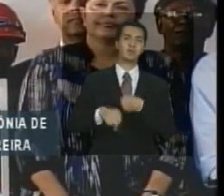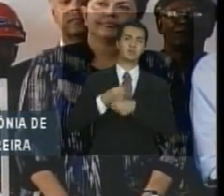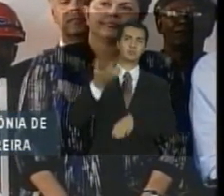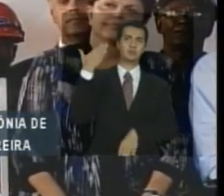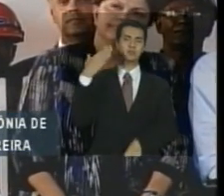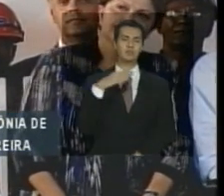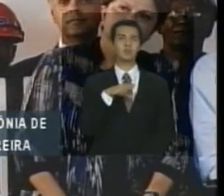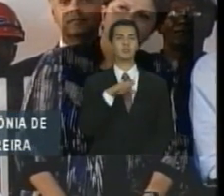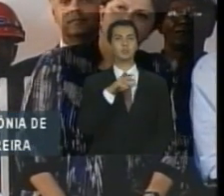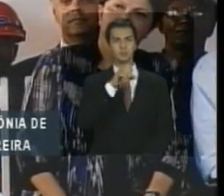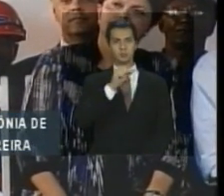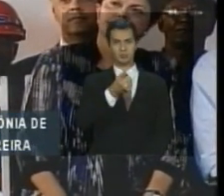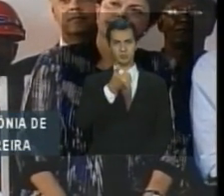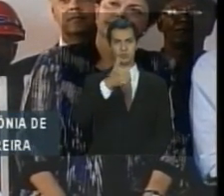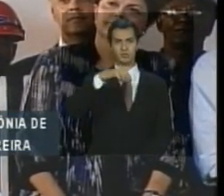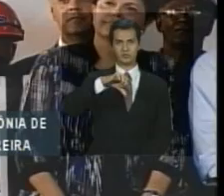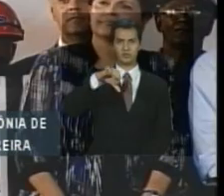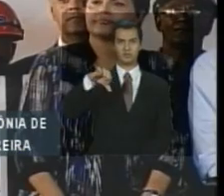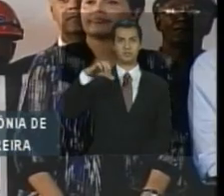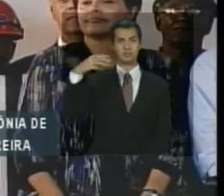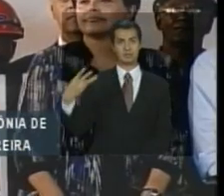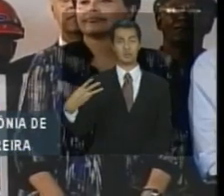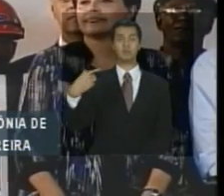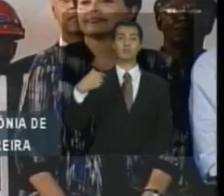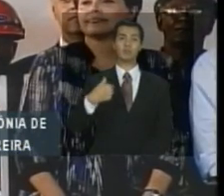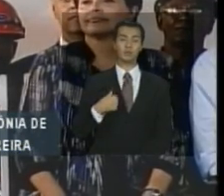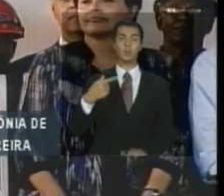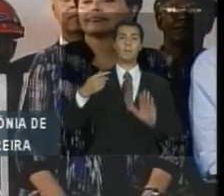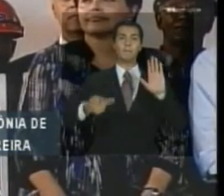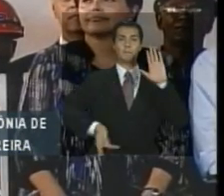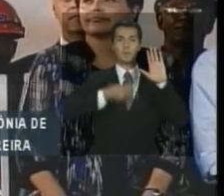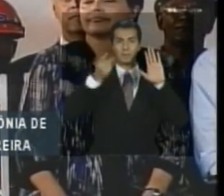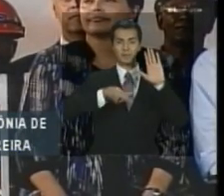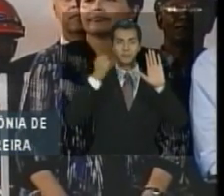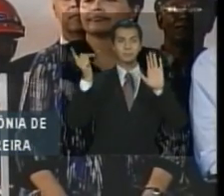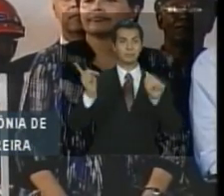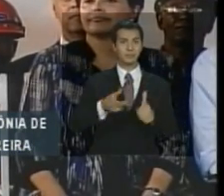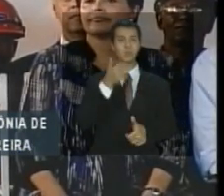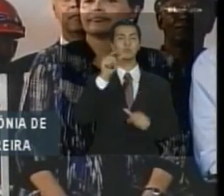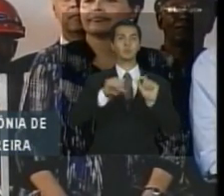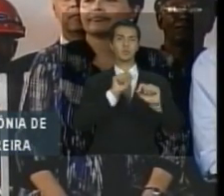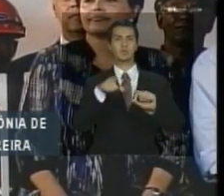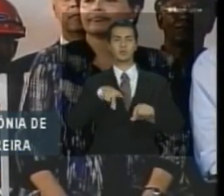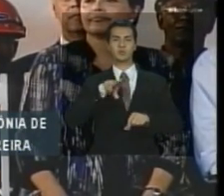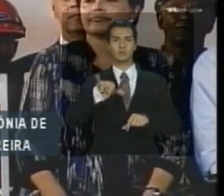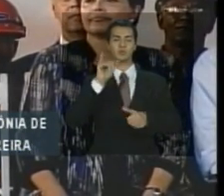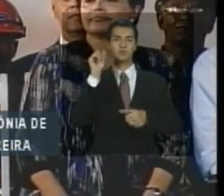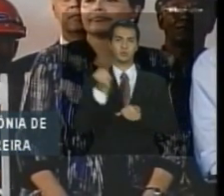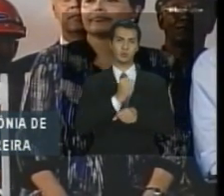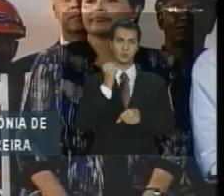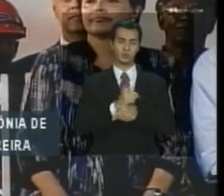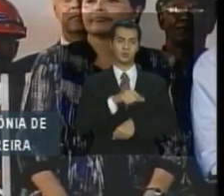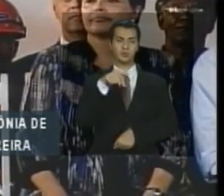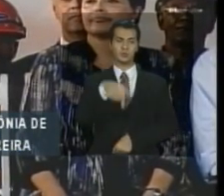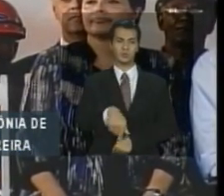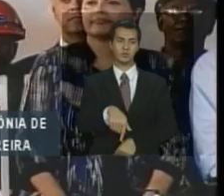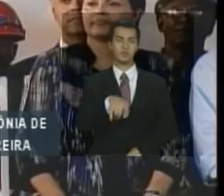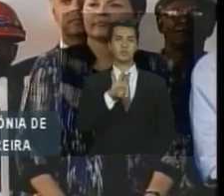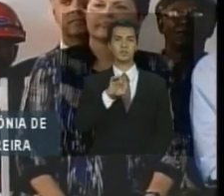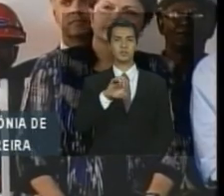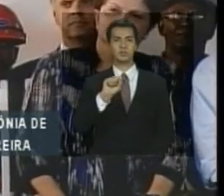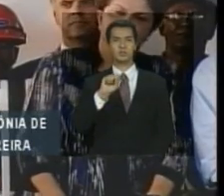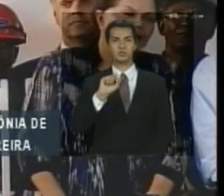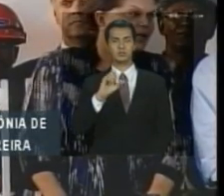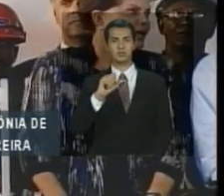assumindo a subprefeitura, a primeira promessa que eu fiz na vida como político é que eu faria Transcarioca, o corredor T5. Fiquei 20